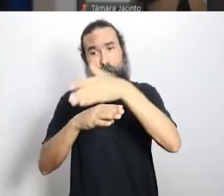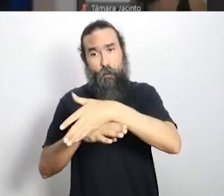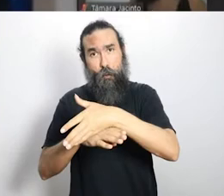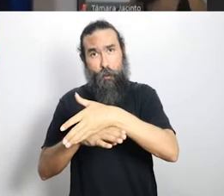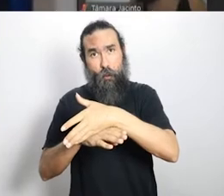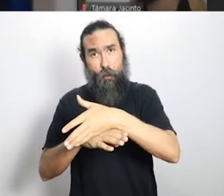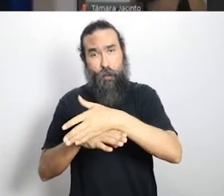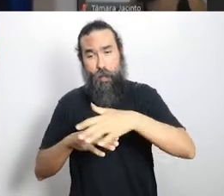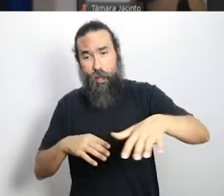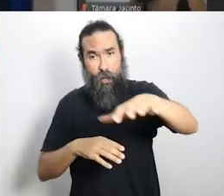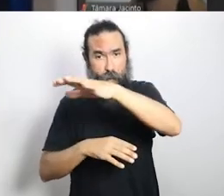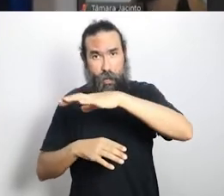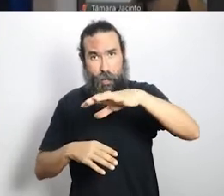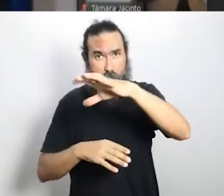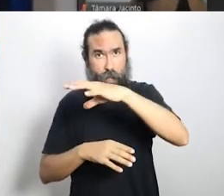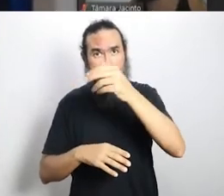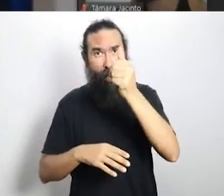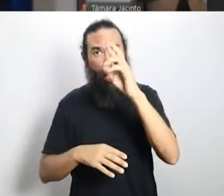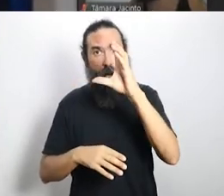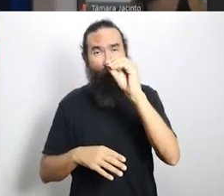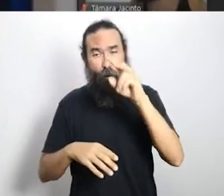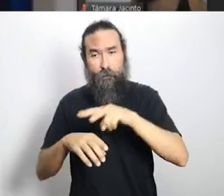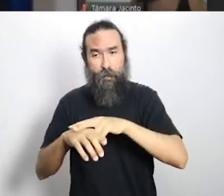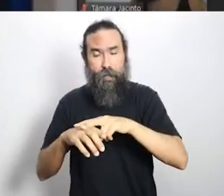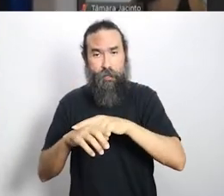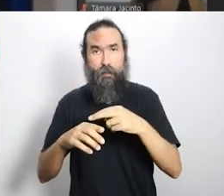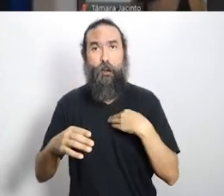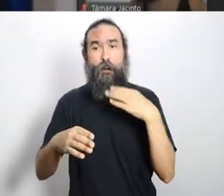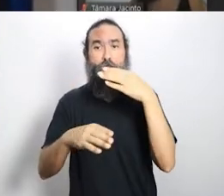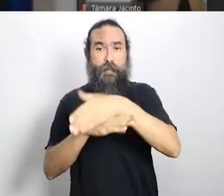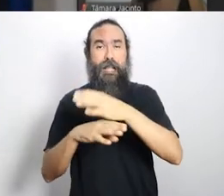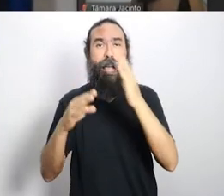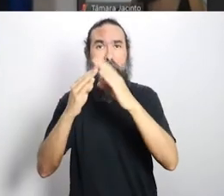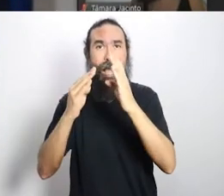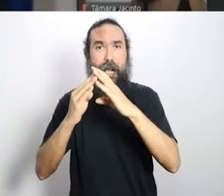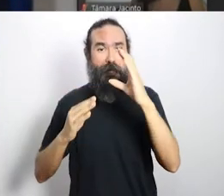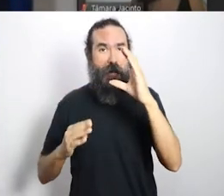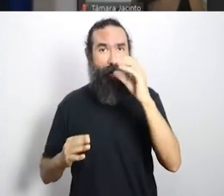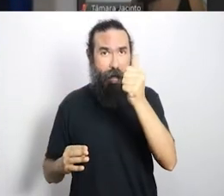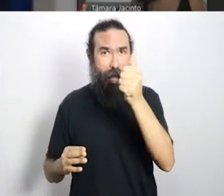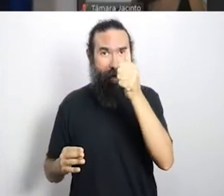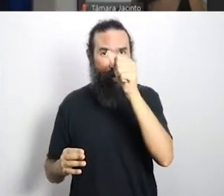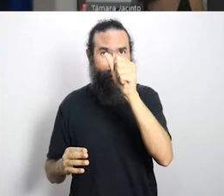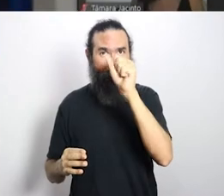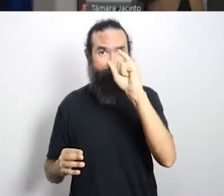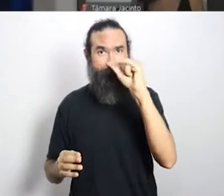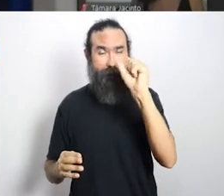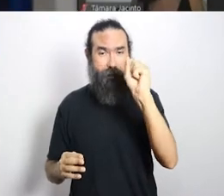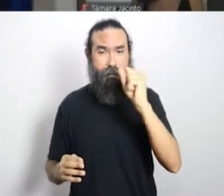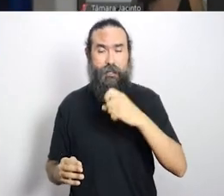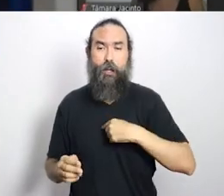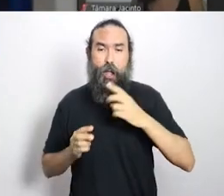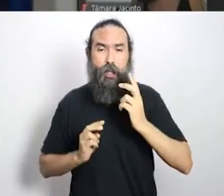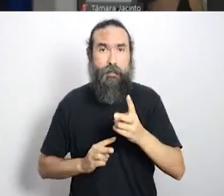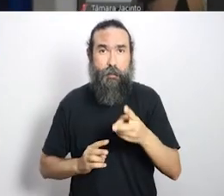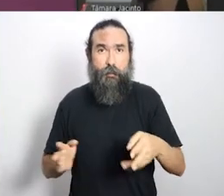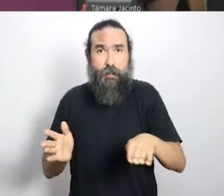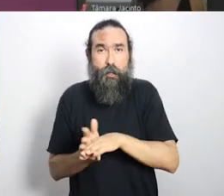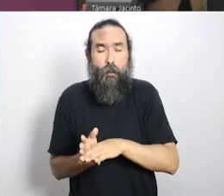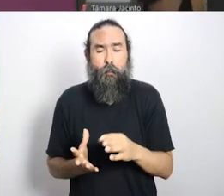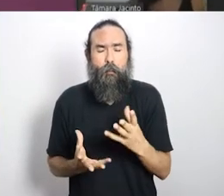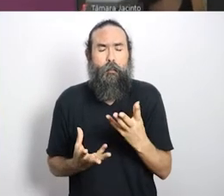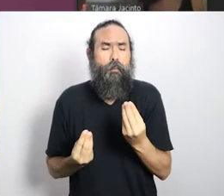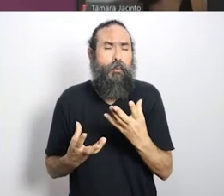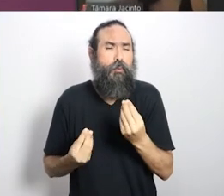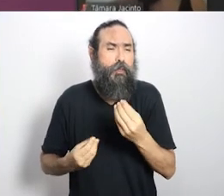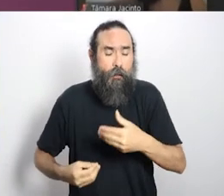de Assis. E quando eu chego, ele sabe, eu dou um quebra na feira do mês, que eu chego com fome e com sede. Né? E aí a